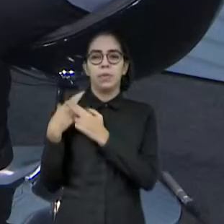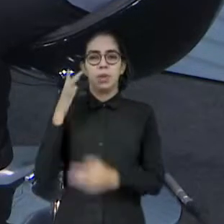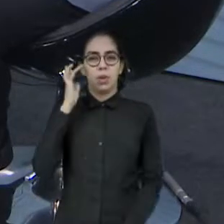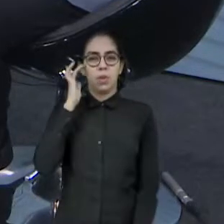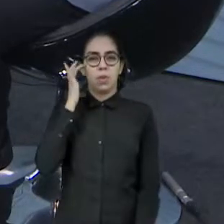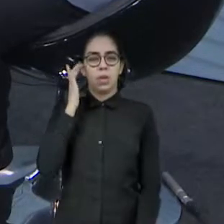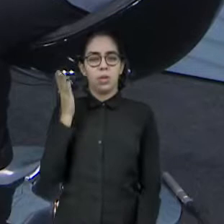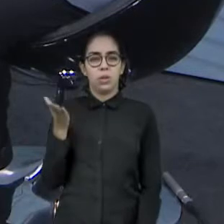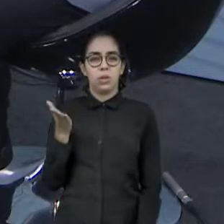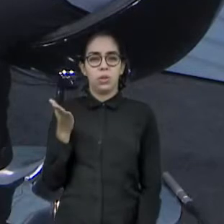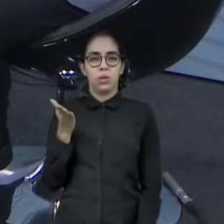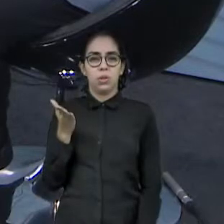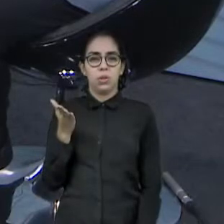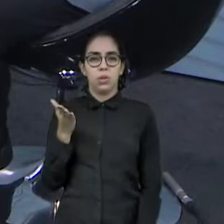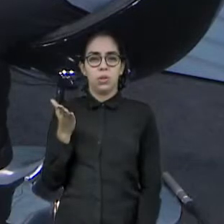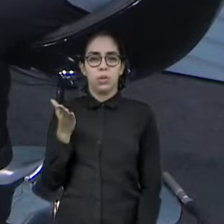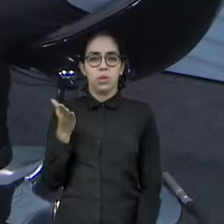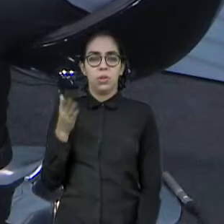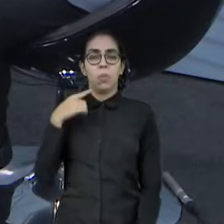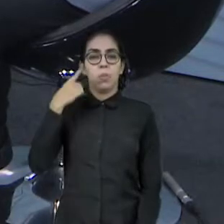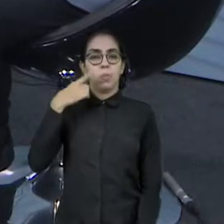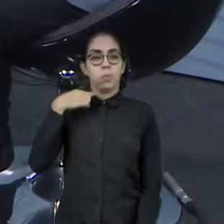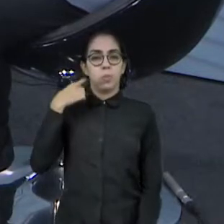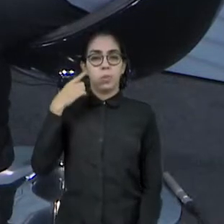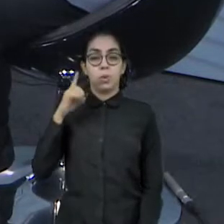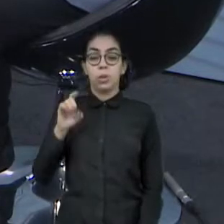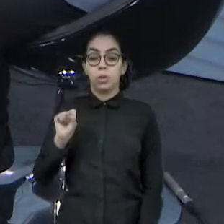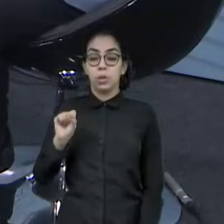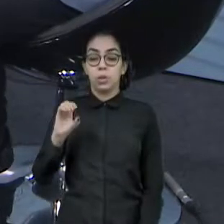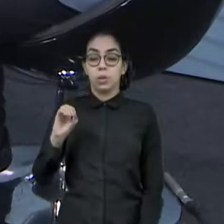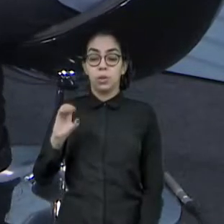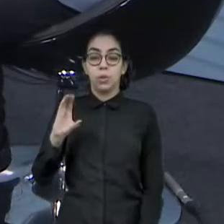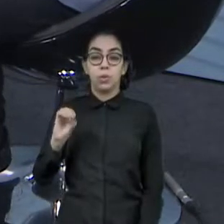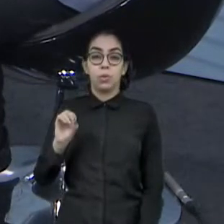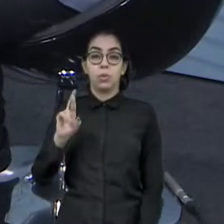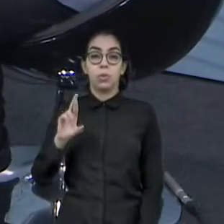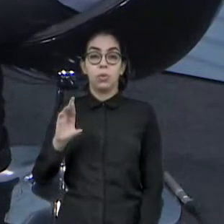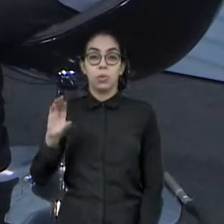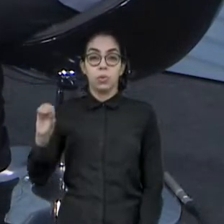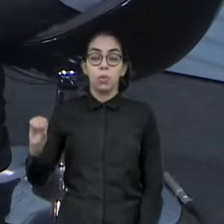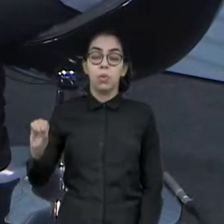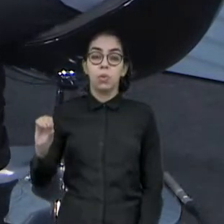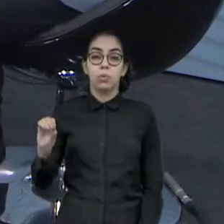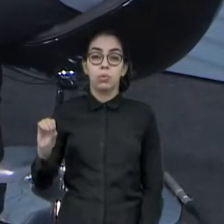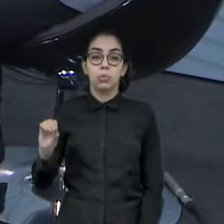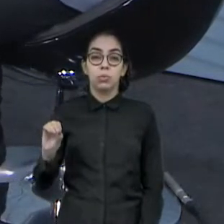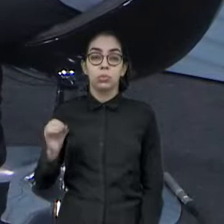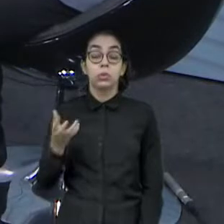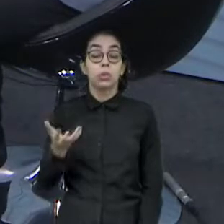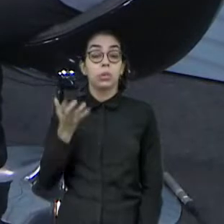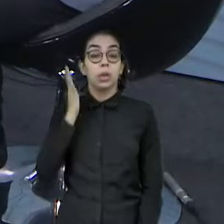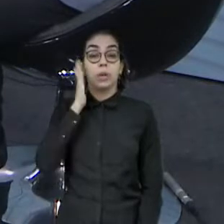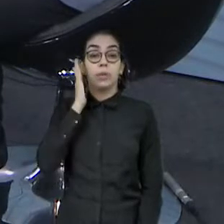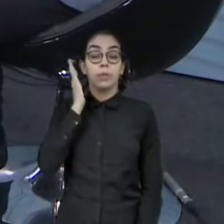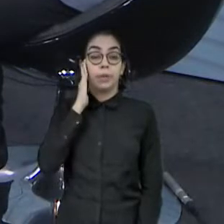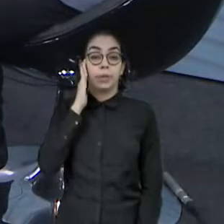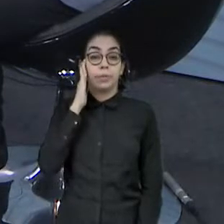saiu agora, né? Por conta desse período especial de desincompatibilização. Mas eu quero ouvir, Miguel, sobre o relatório da